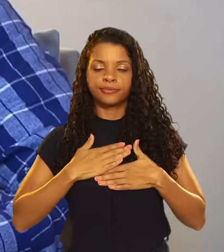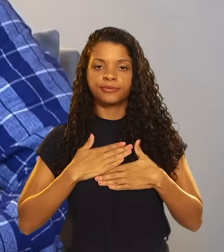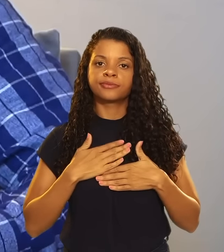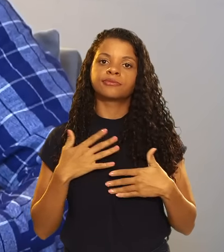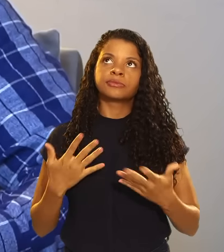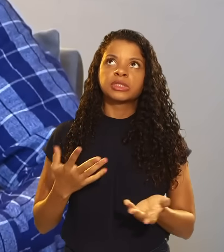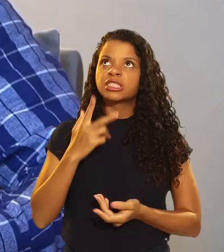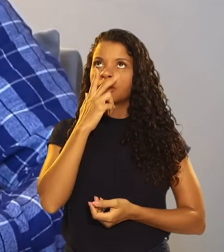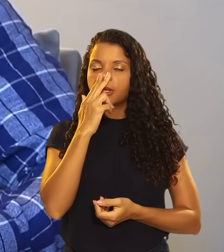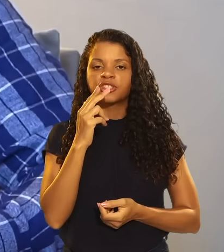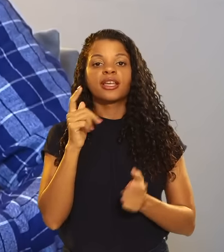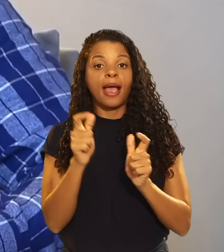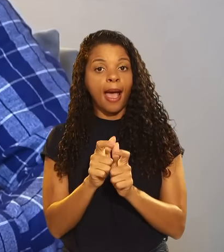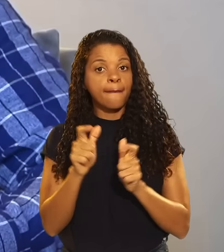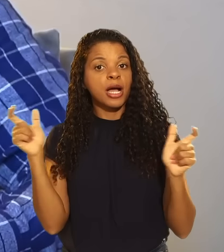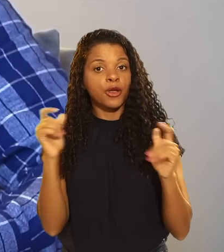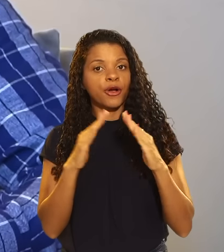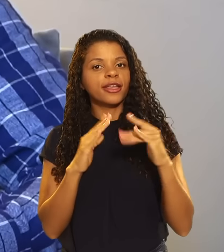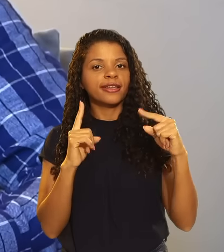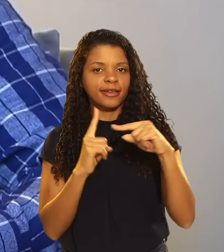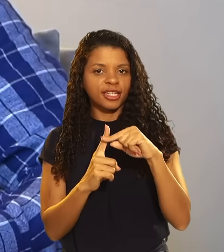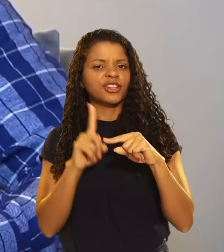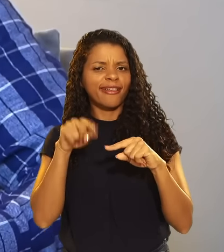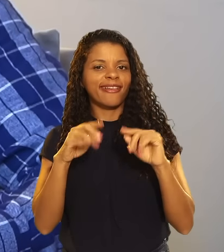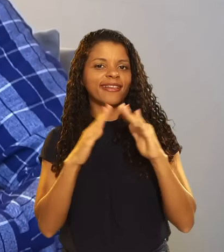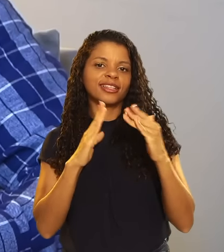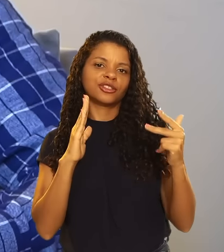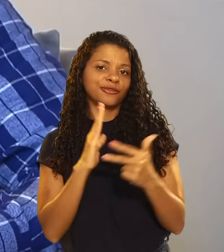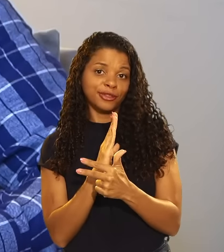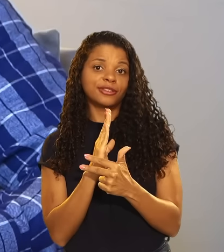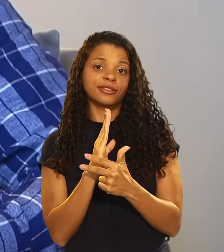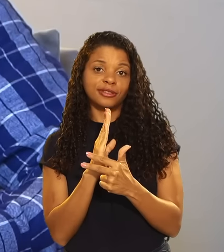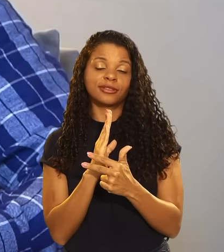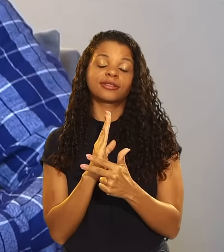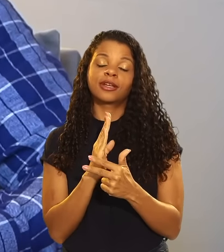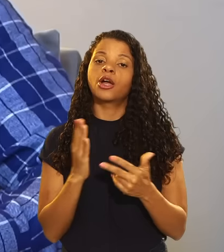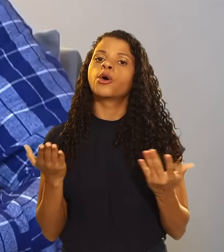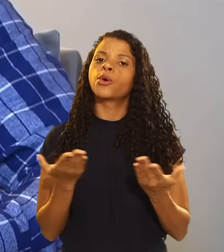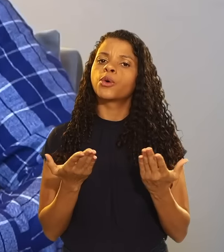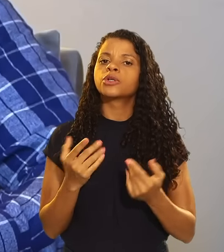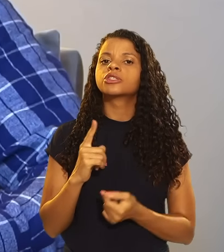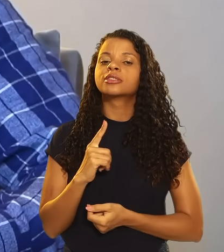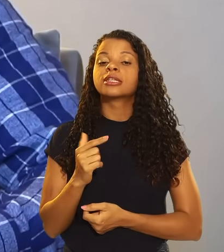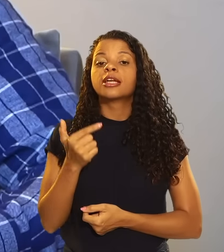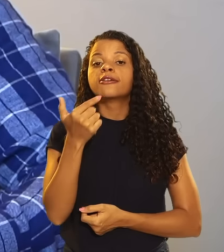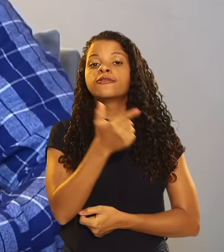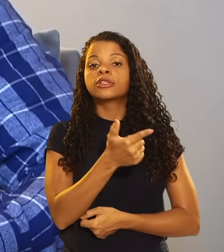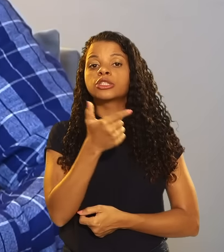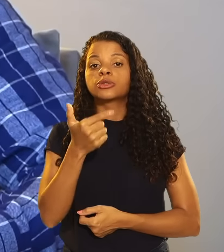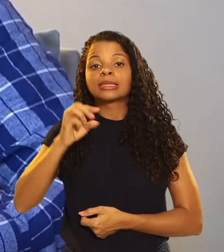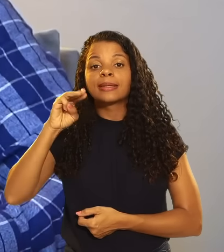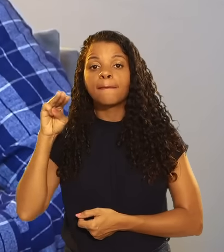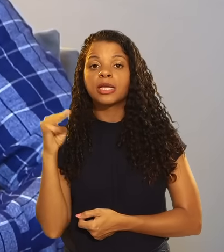das maiores, eu acredito que seja a maior, que é a Igreja Adventista do Sétimo Dia, hoje nós temos 22 milhões de membros que